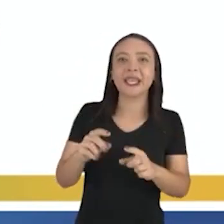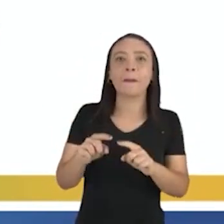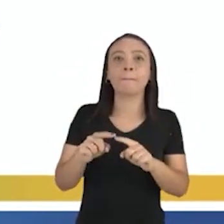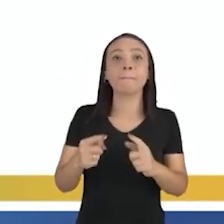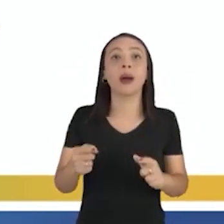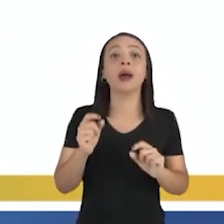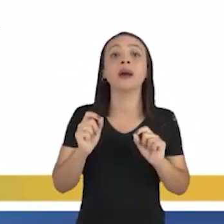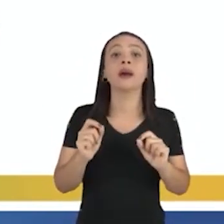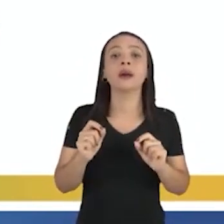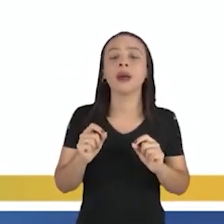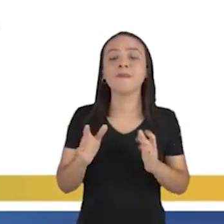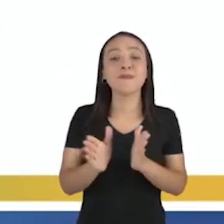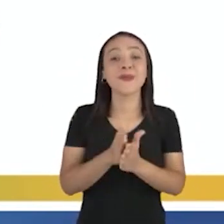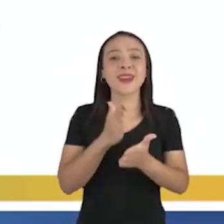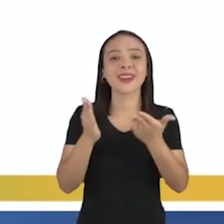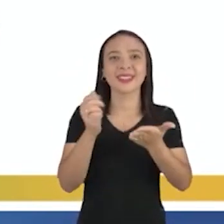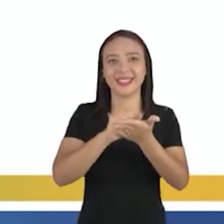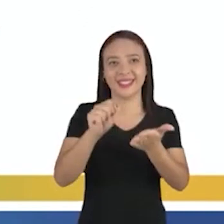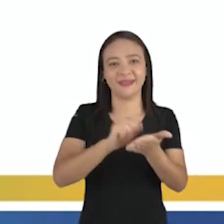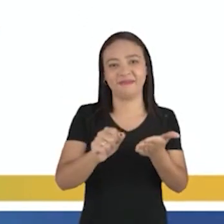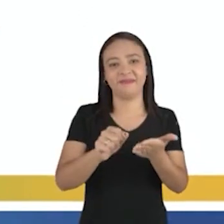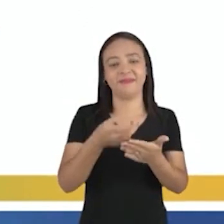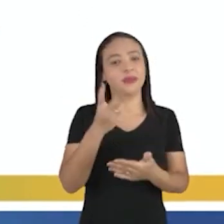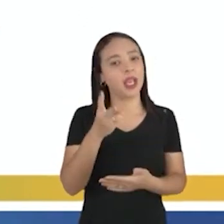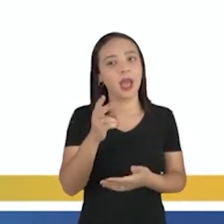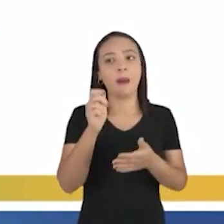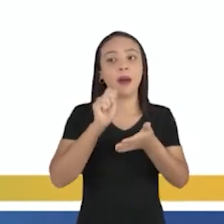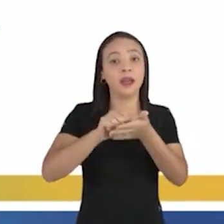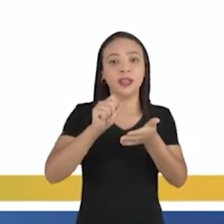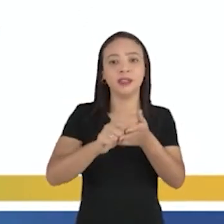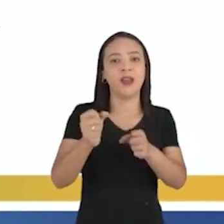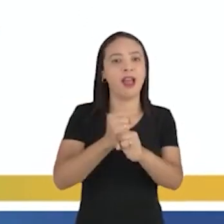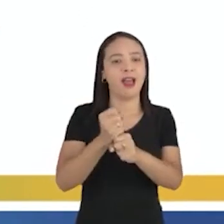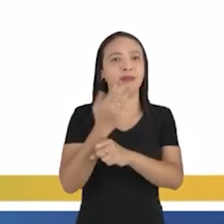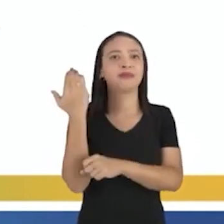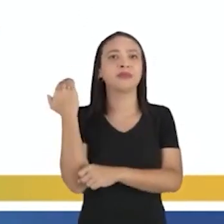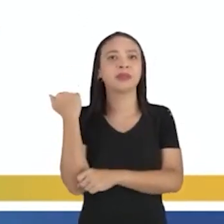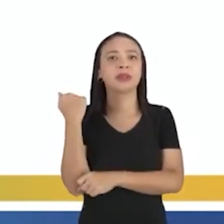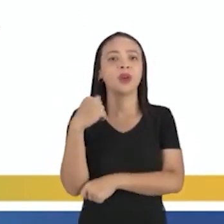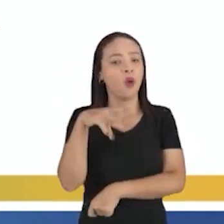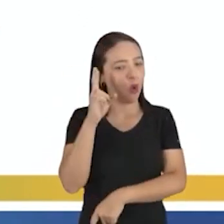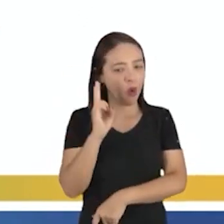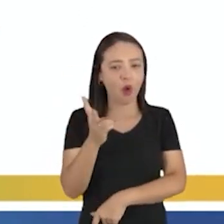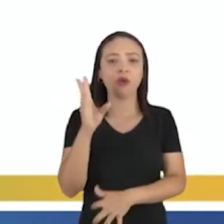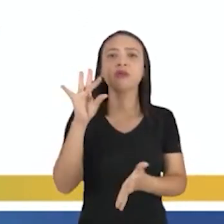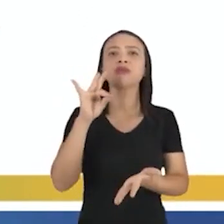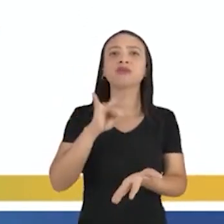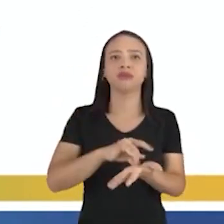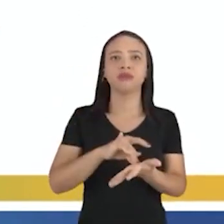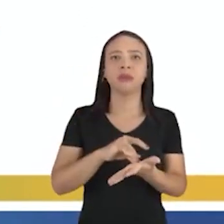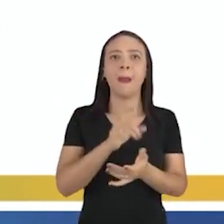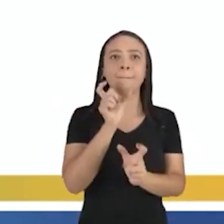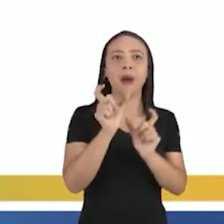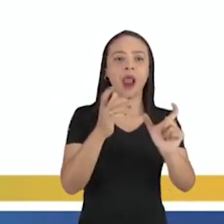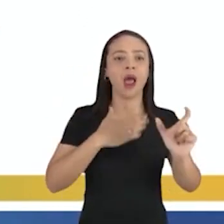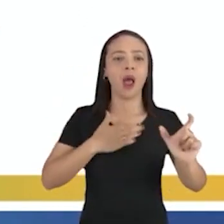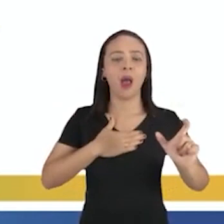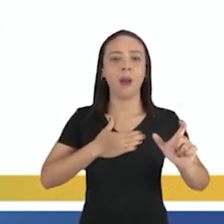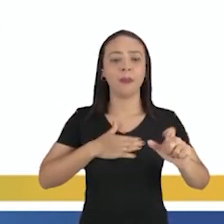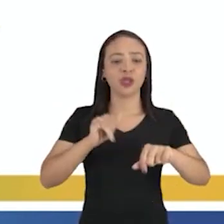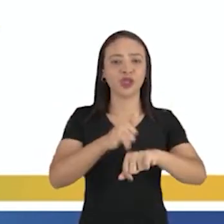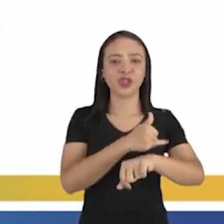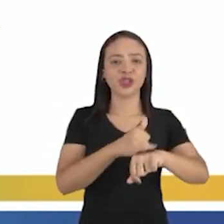de escrever. Como escrevi há muitos anos e continua sendo a minha verdade. Palavras são meu jeito